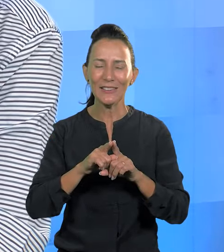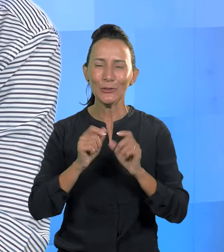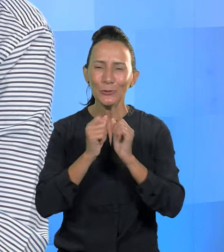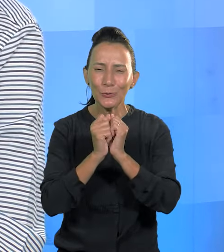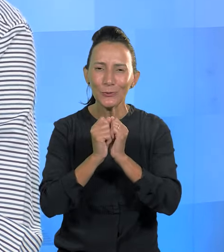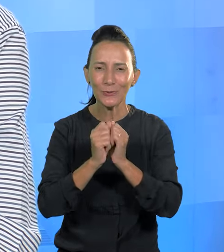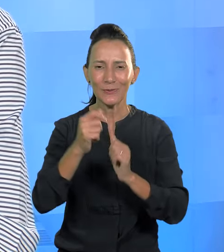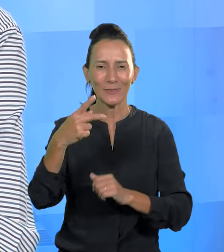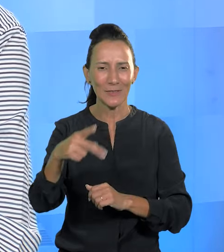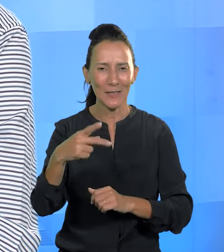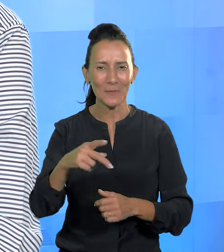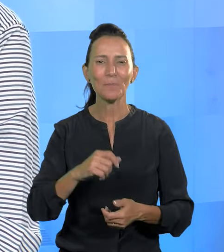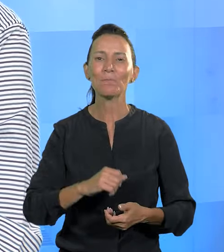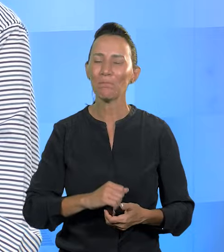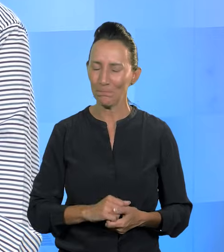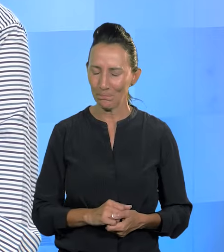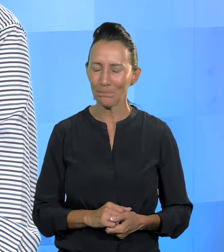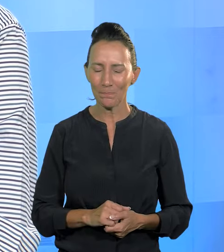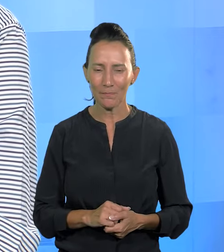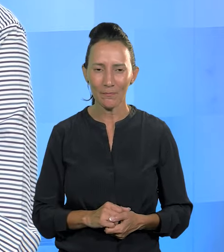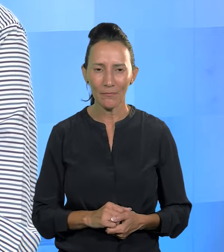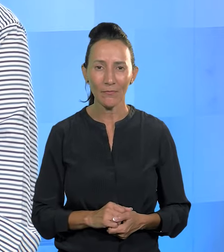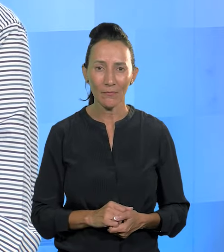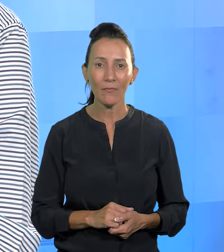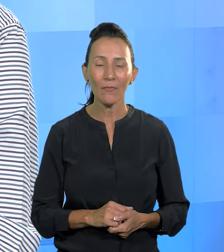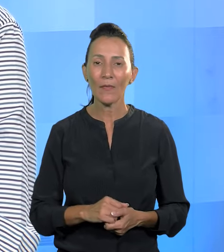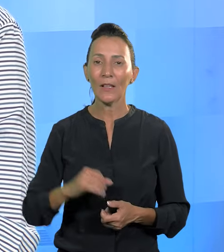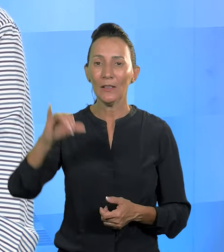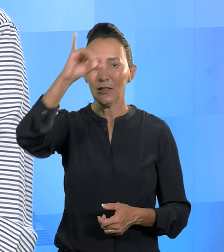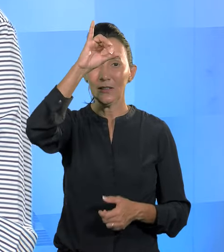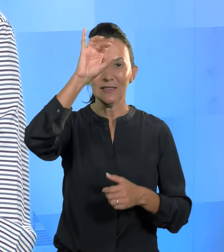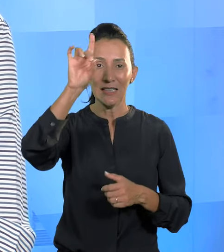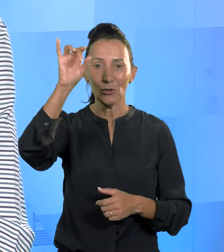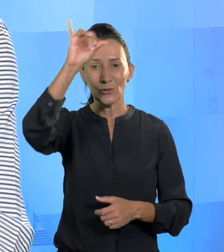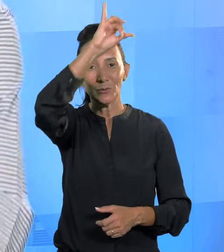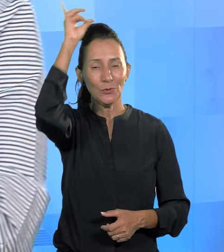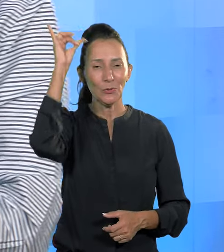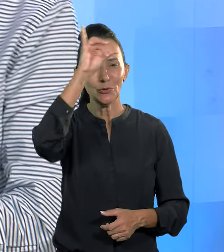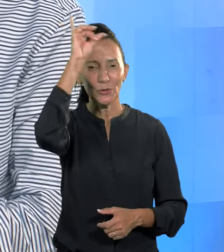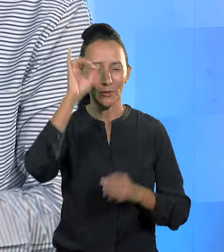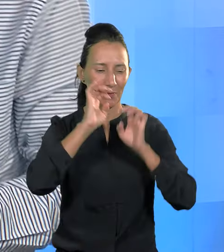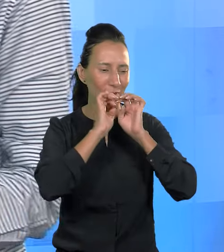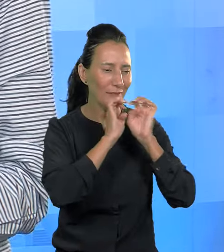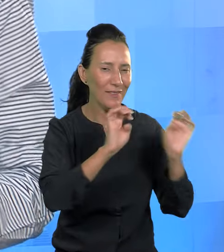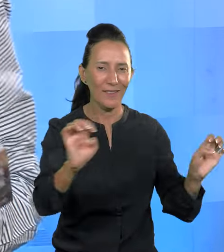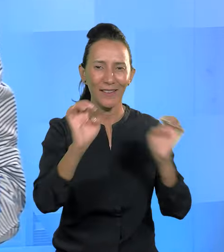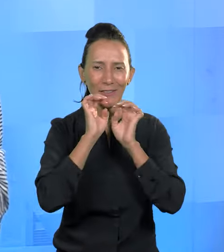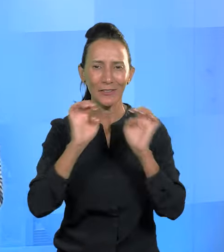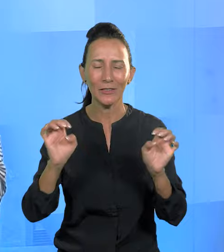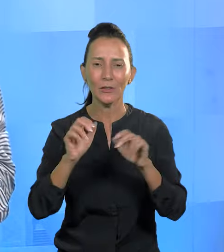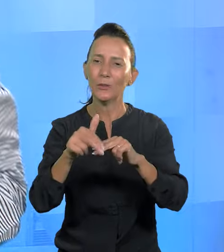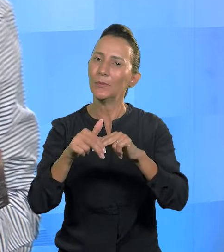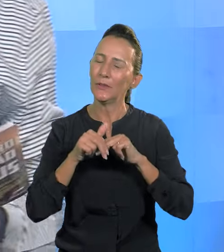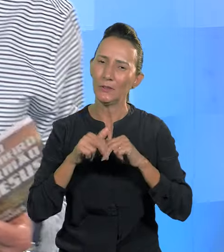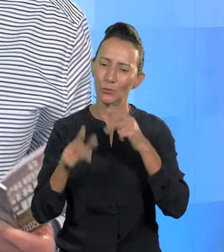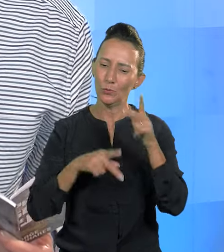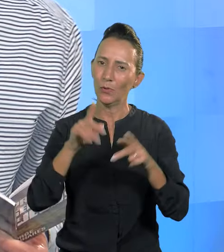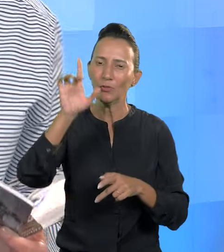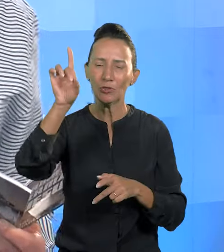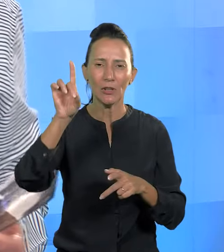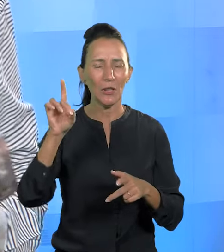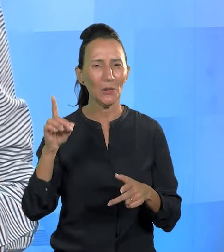legal, olha, e pelo que me ungiu para evangelizar os pobres. Por isso que o povo de Deus tem que